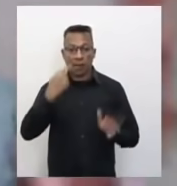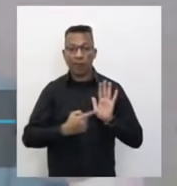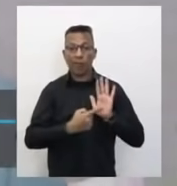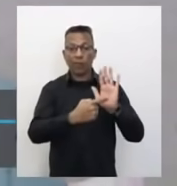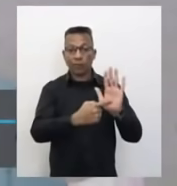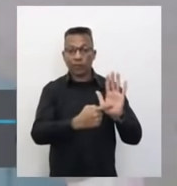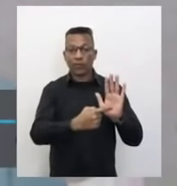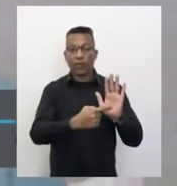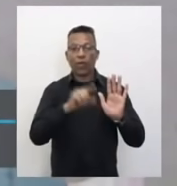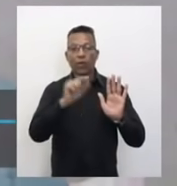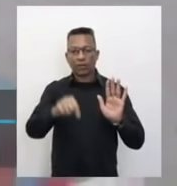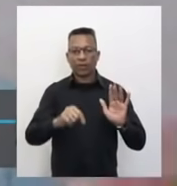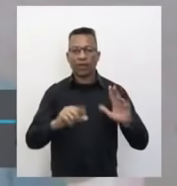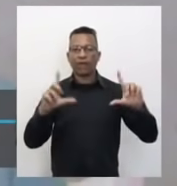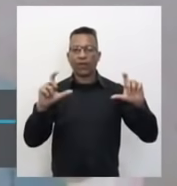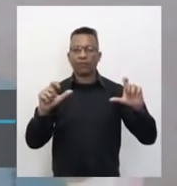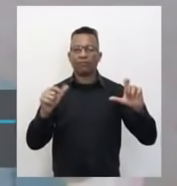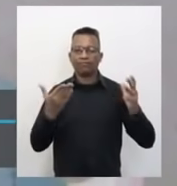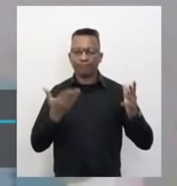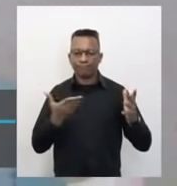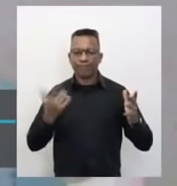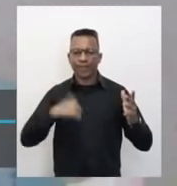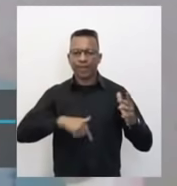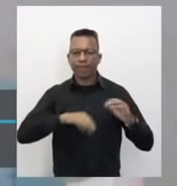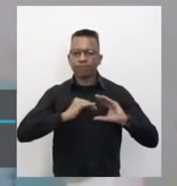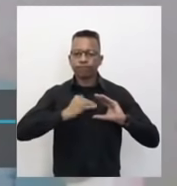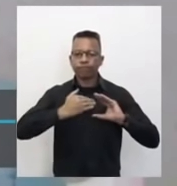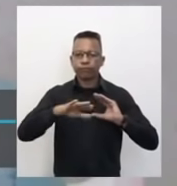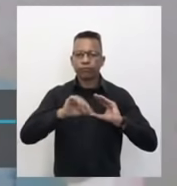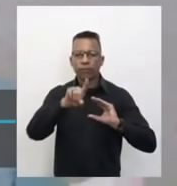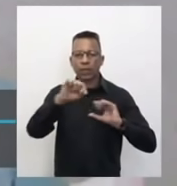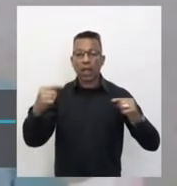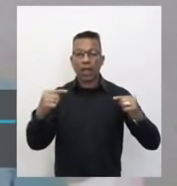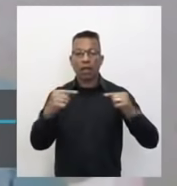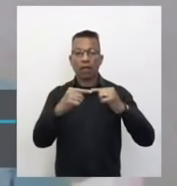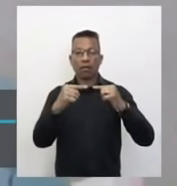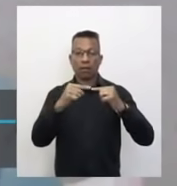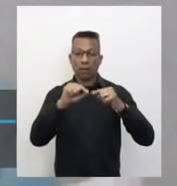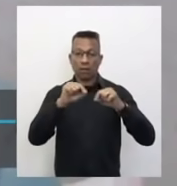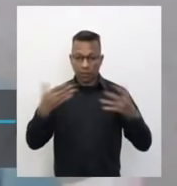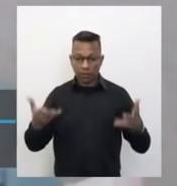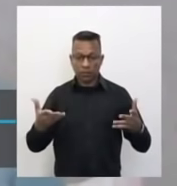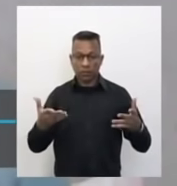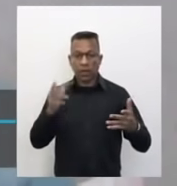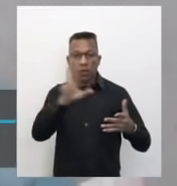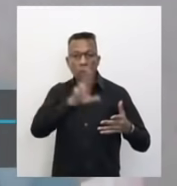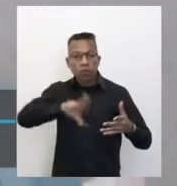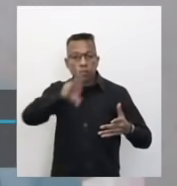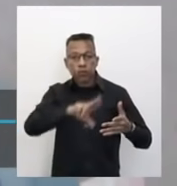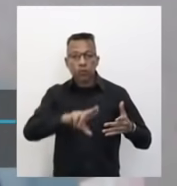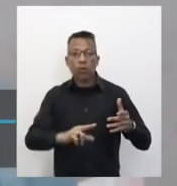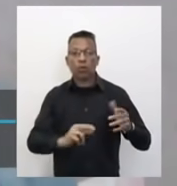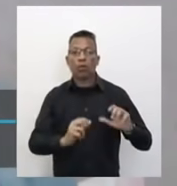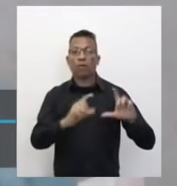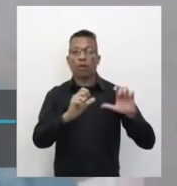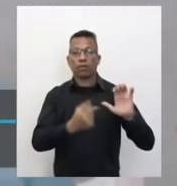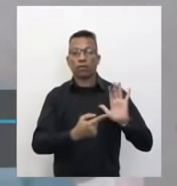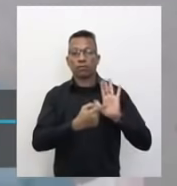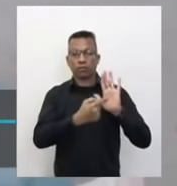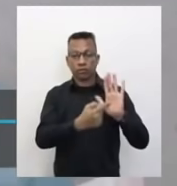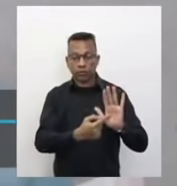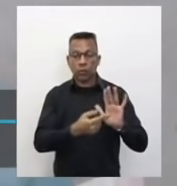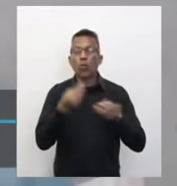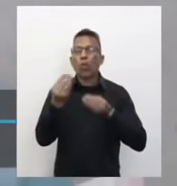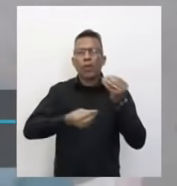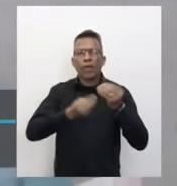vocês essa imagem. Então, ela passou uma mensagem em relação a isso. Ela usou uma imagem, então ela teve que buscar isso como ela